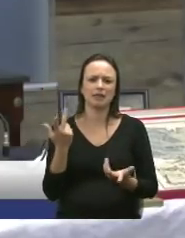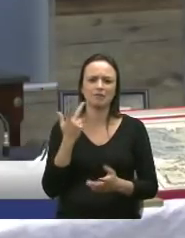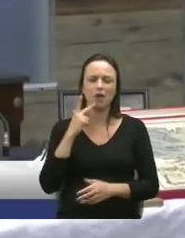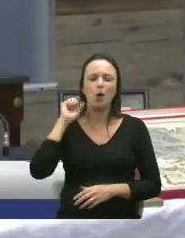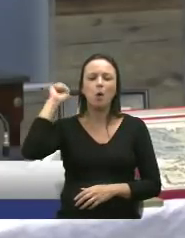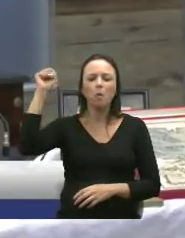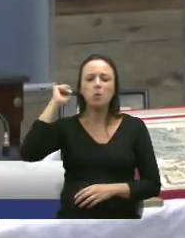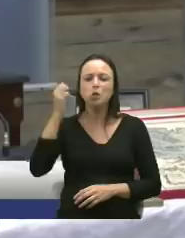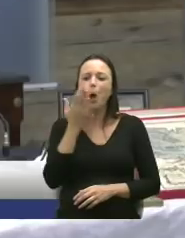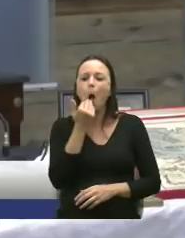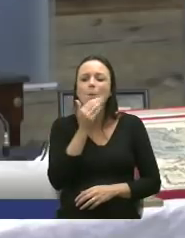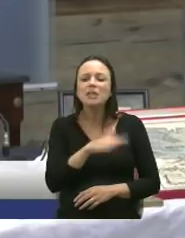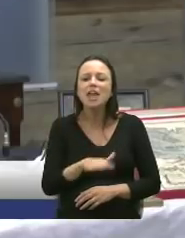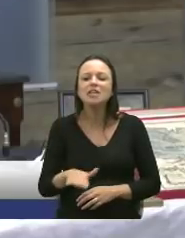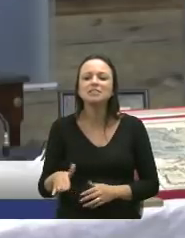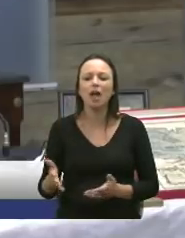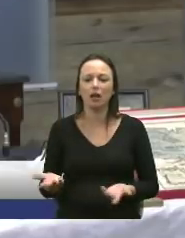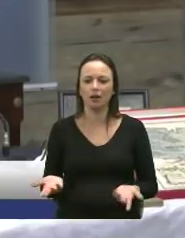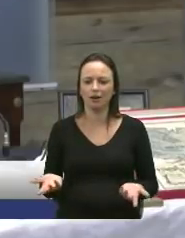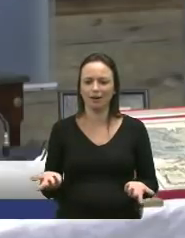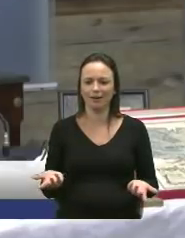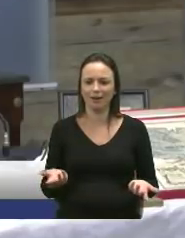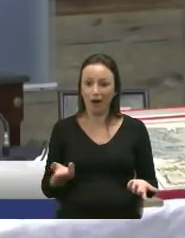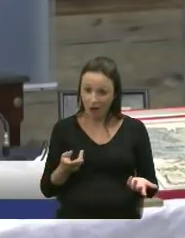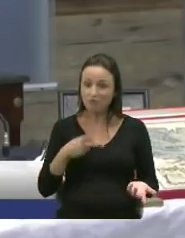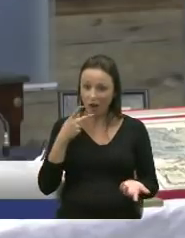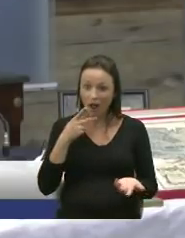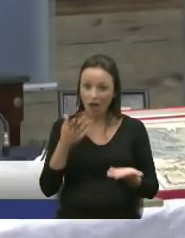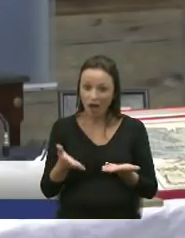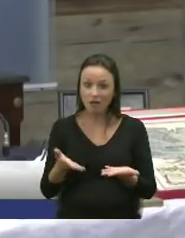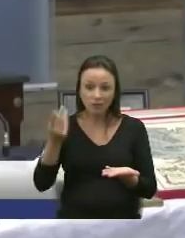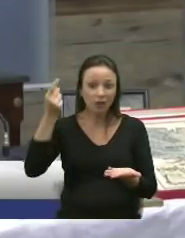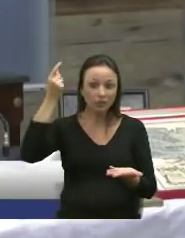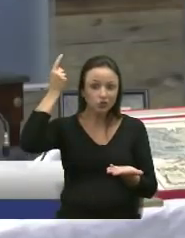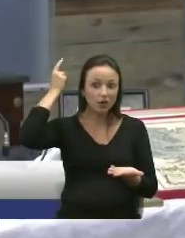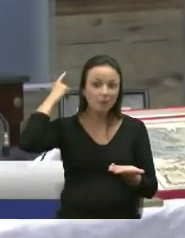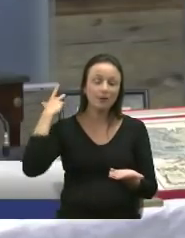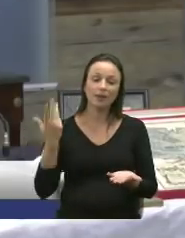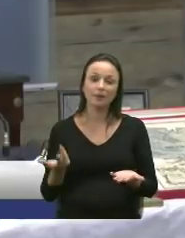criancinha. Era dito isso, e isso